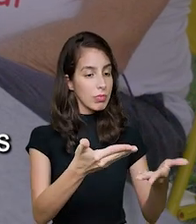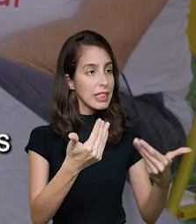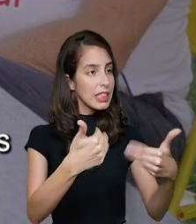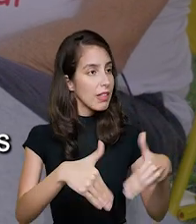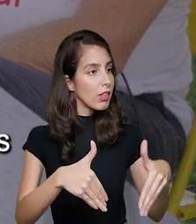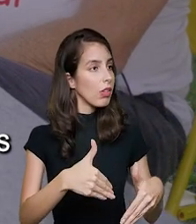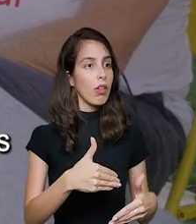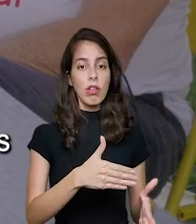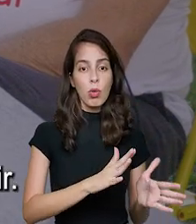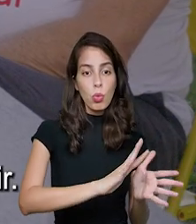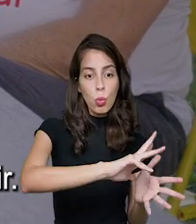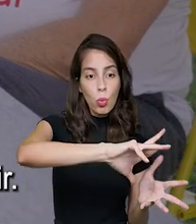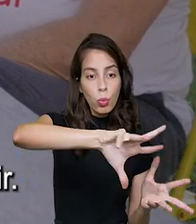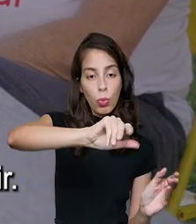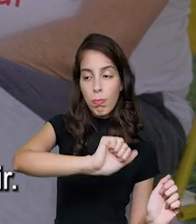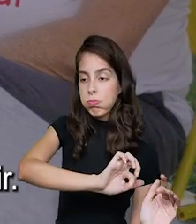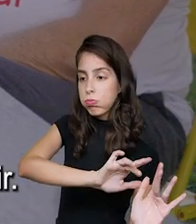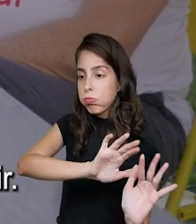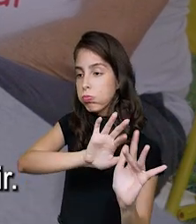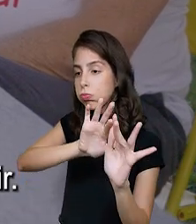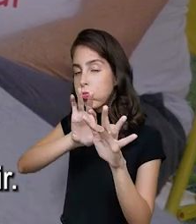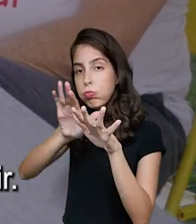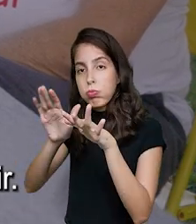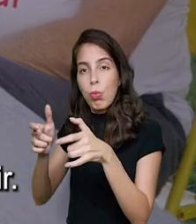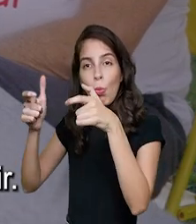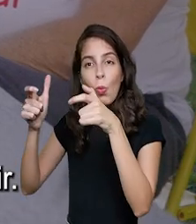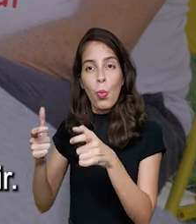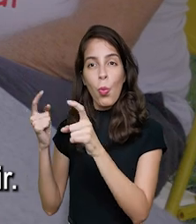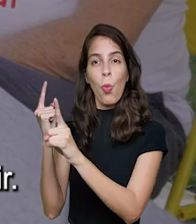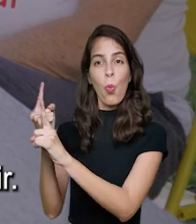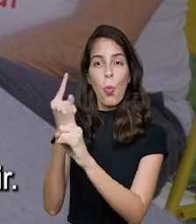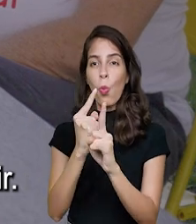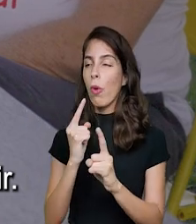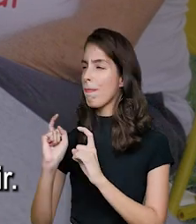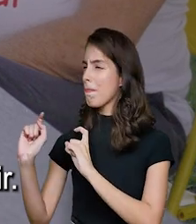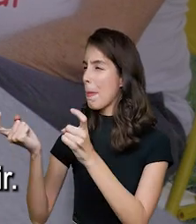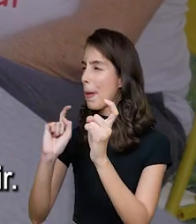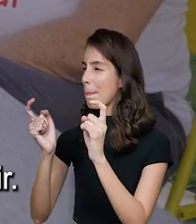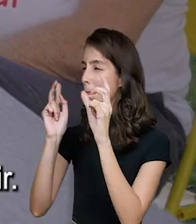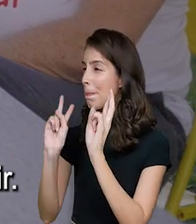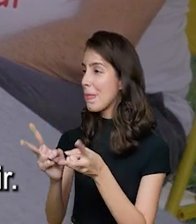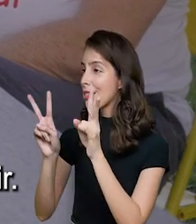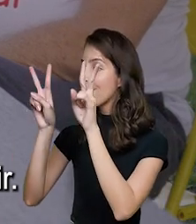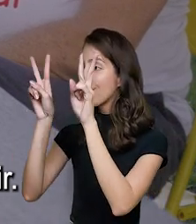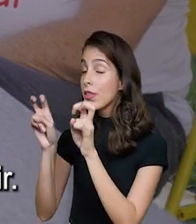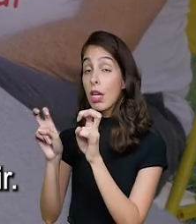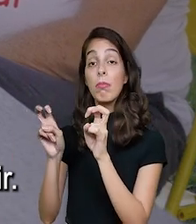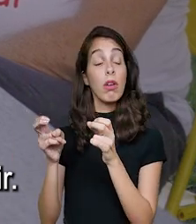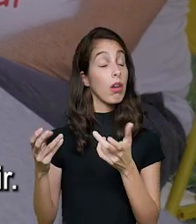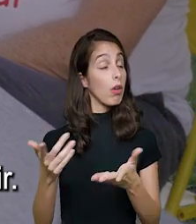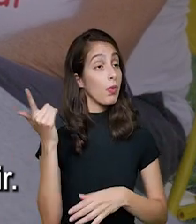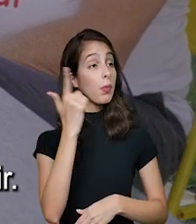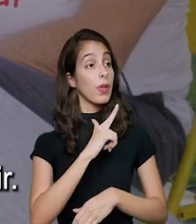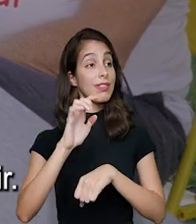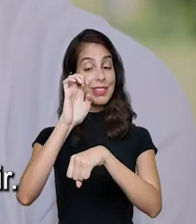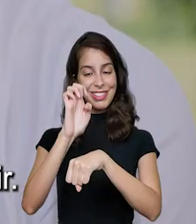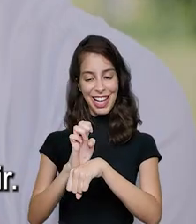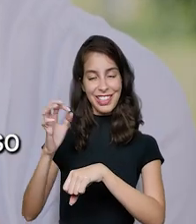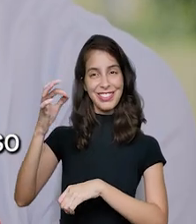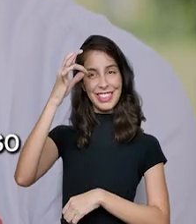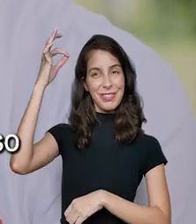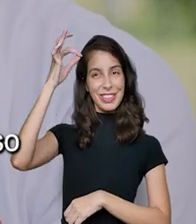né estão todos ouvindo a mesma né a mesma a mesma conversa né Ou pelo menos isso mas todo mundo tendo oportunidade de